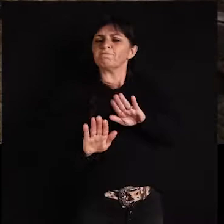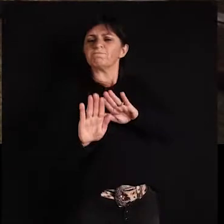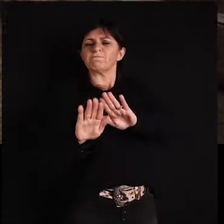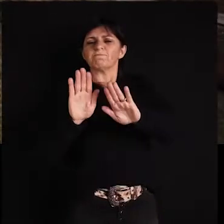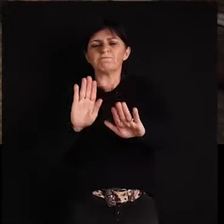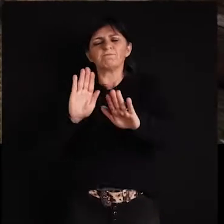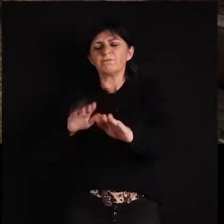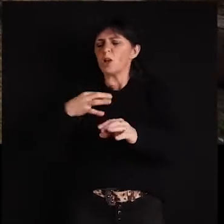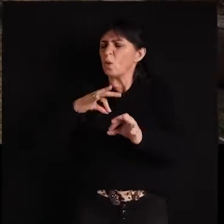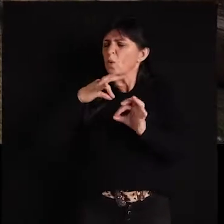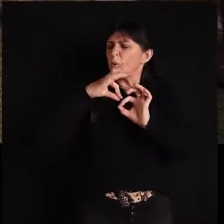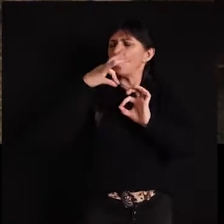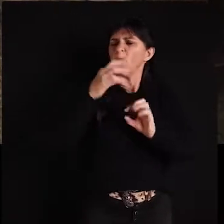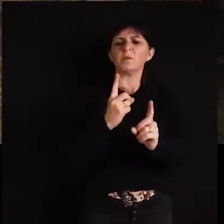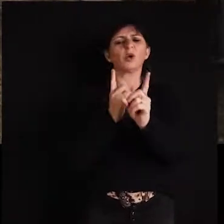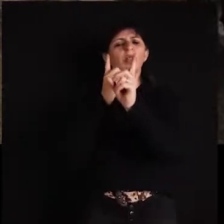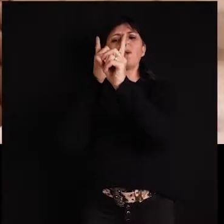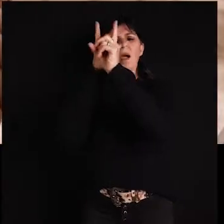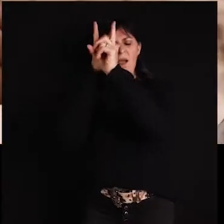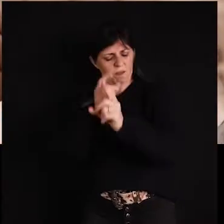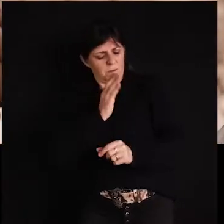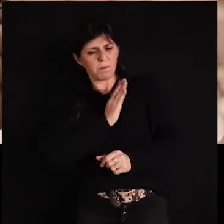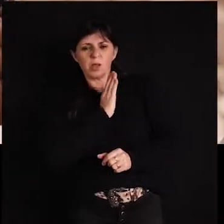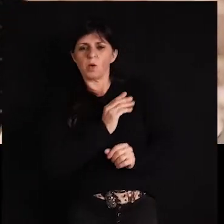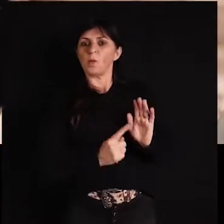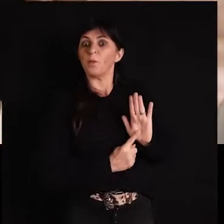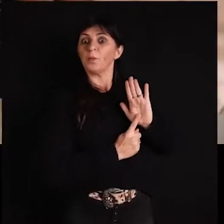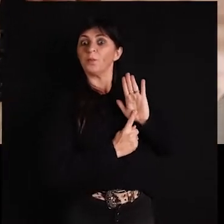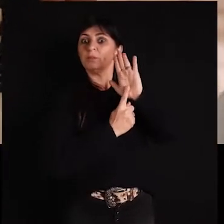alazão. Rumo ao lugar que aponta meu coração.